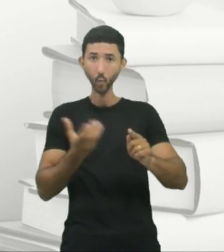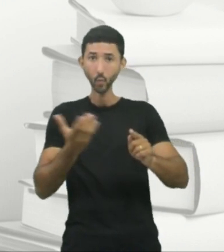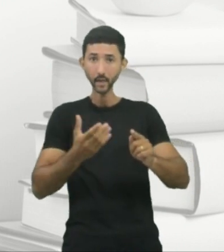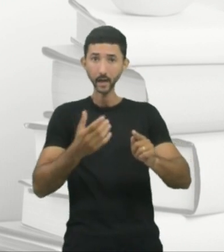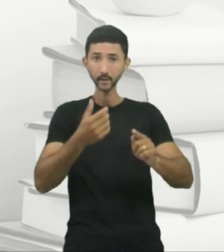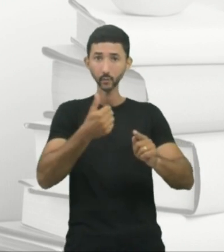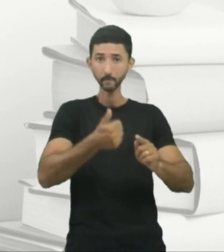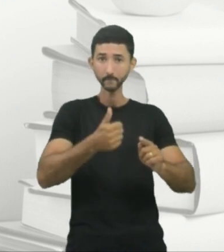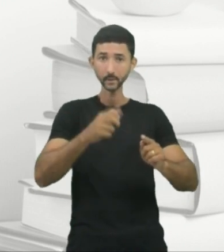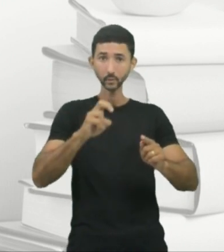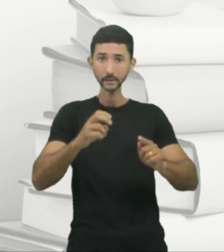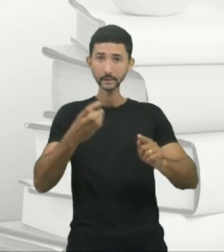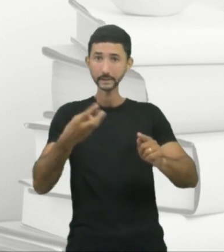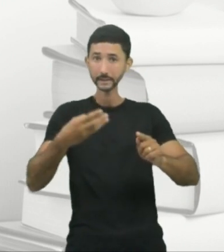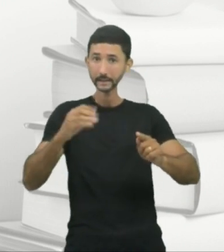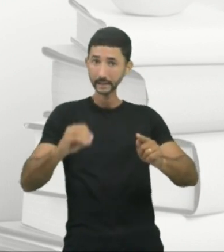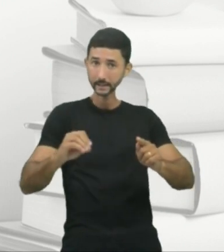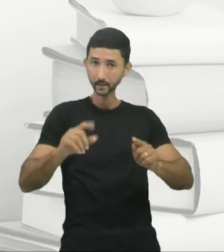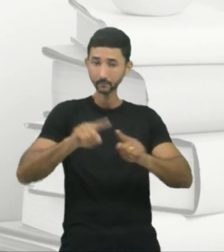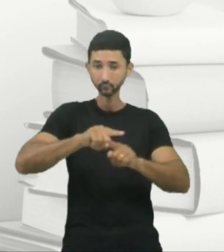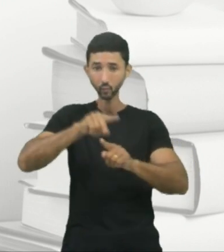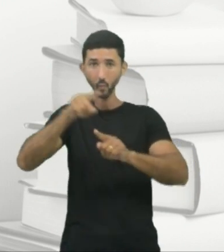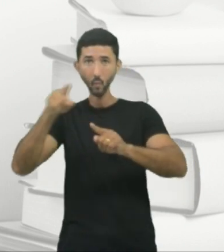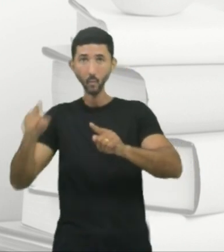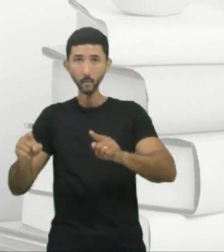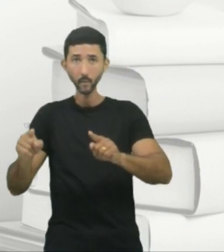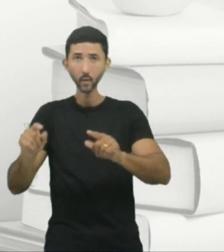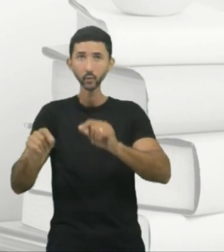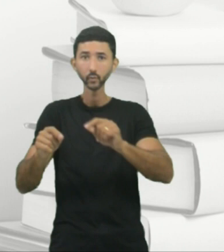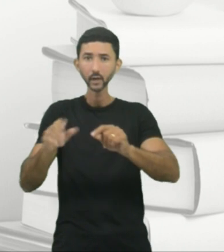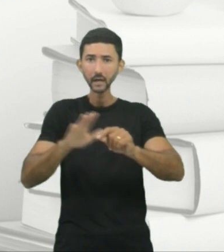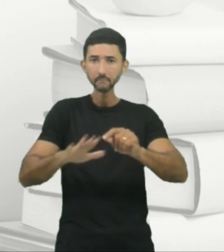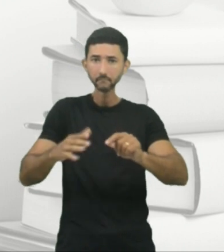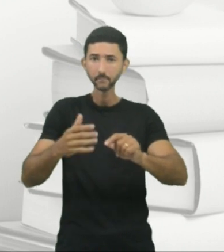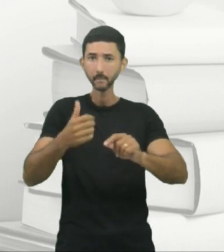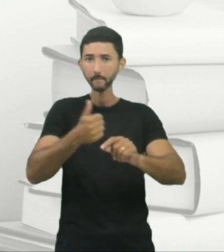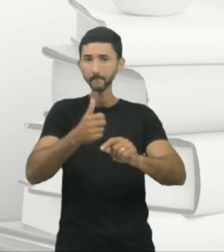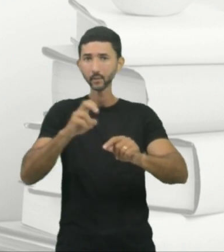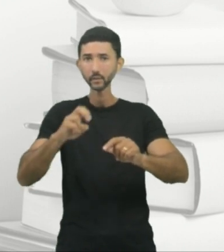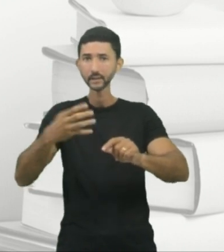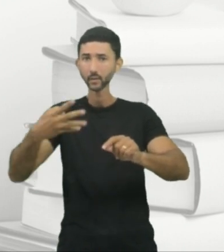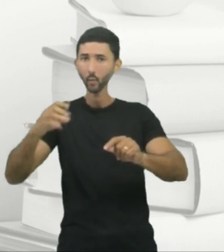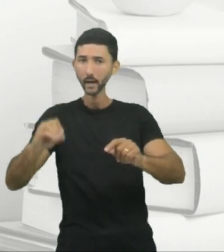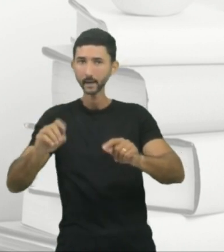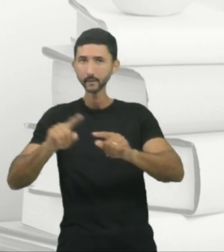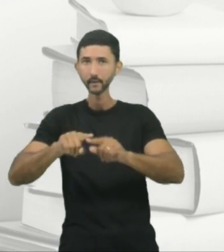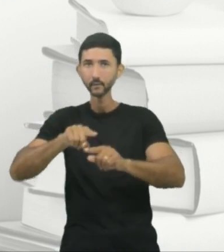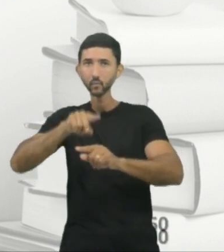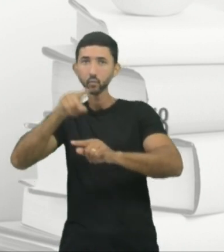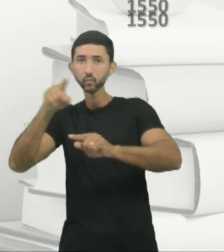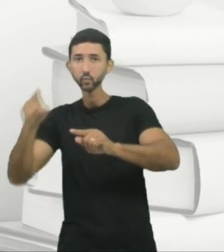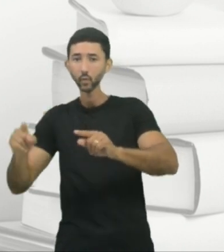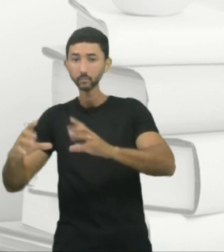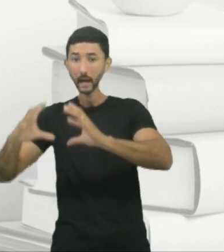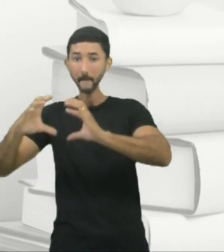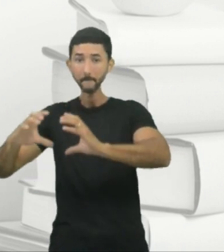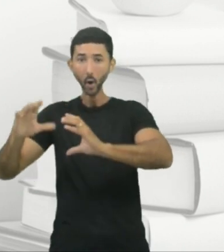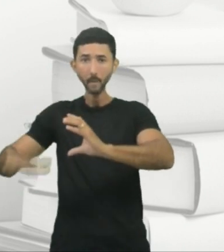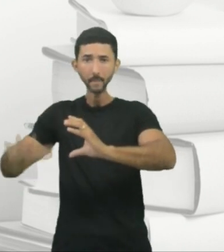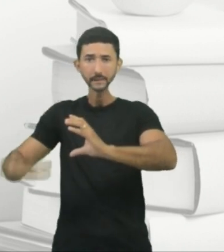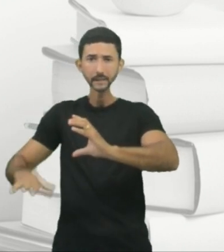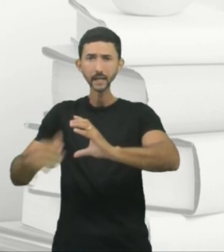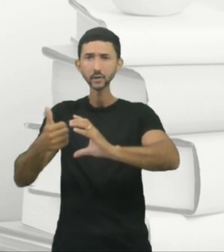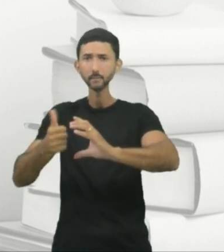dado 1530. Logo, eu tenho aqui nesse espaço 1540. E onde está a bola é o